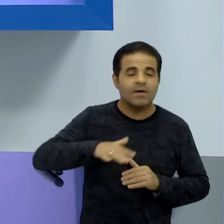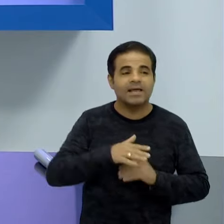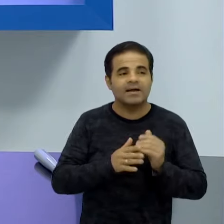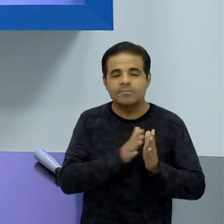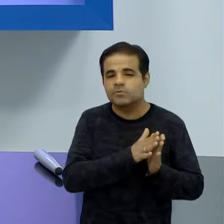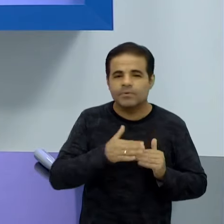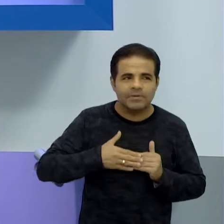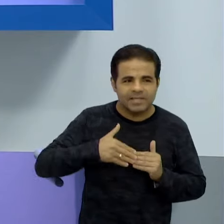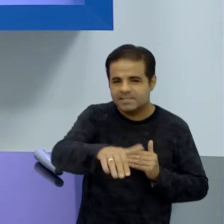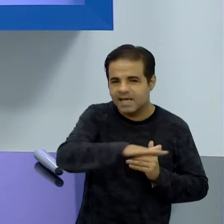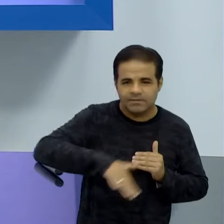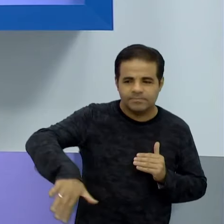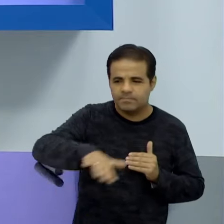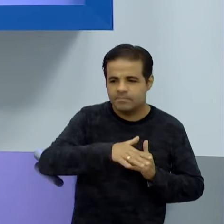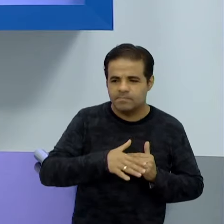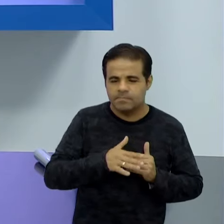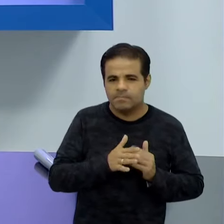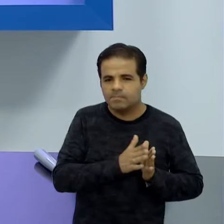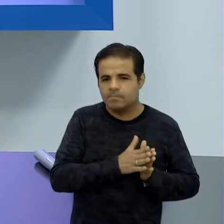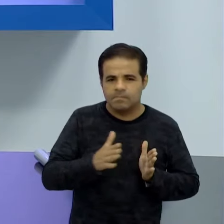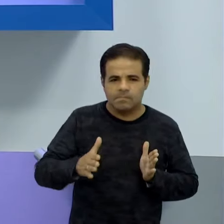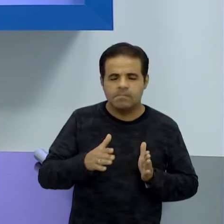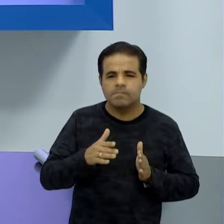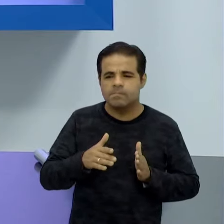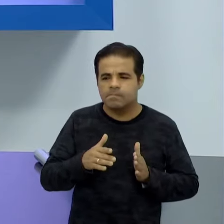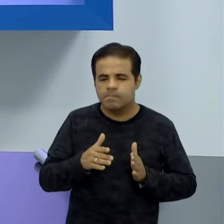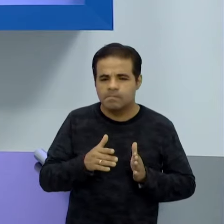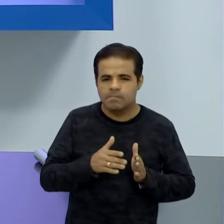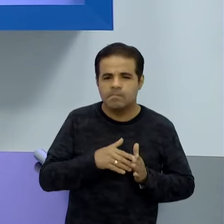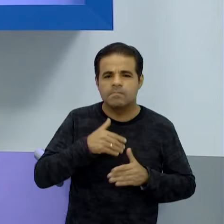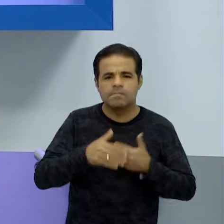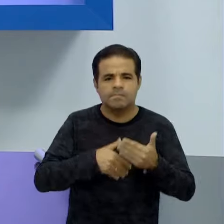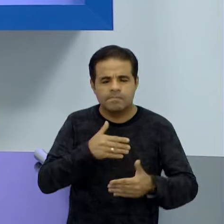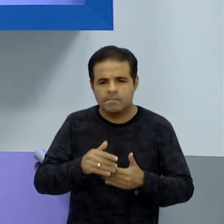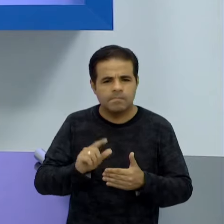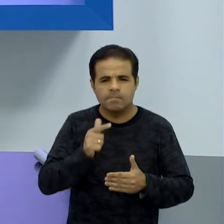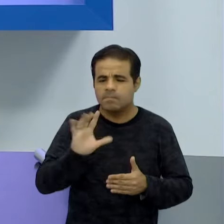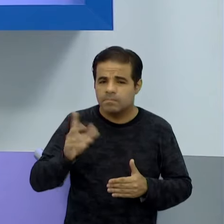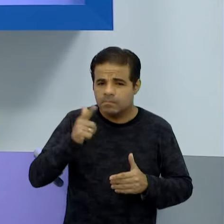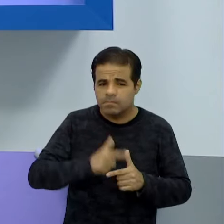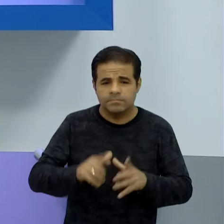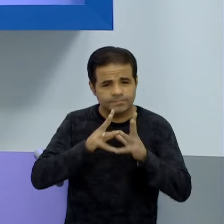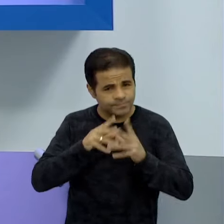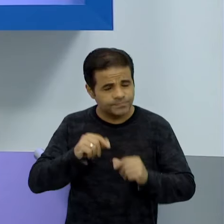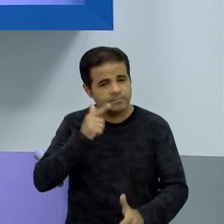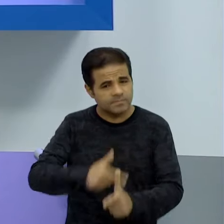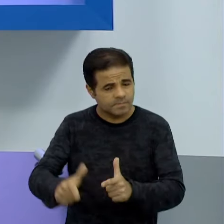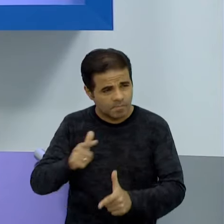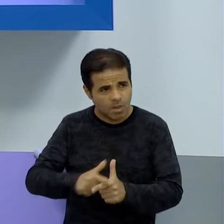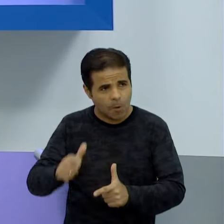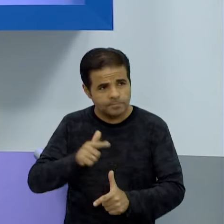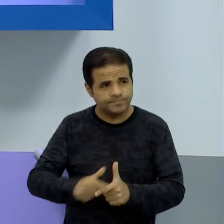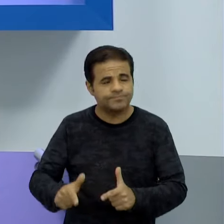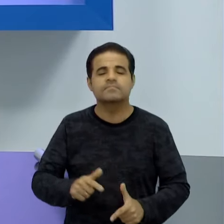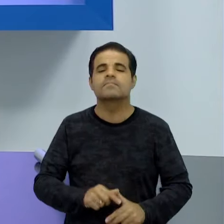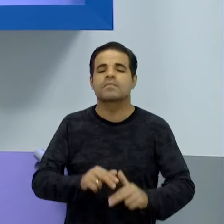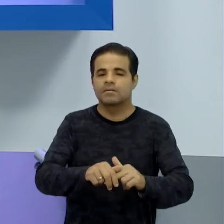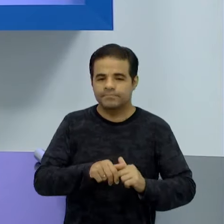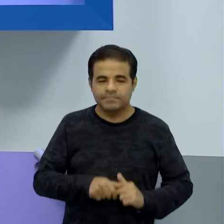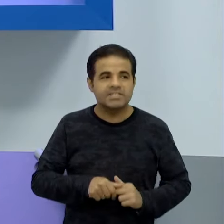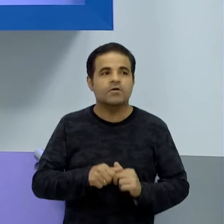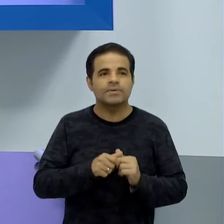doenças e no caso, o governo do Pará, ele tem uma solução para o problema, que é construir